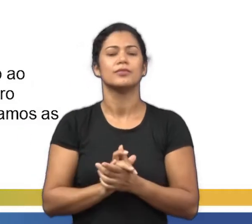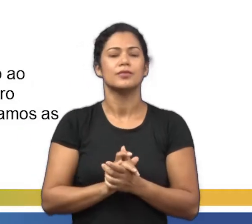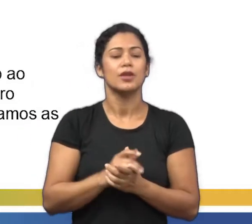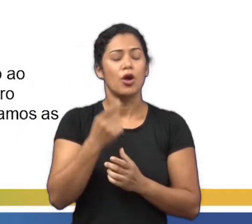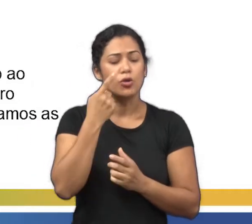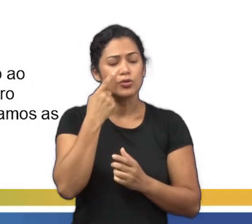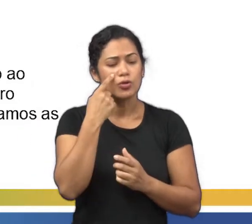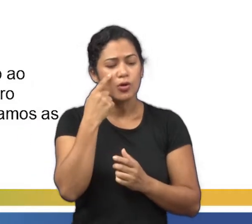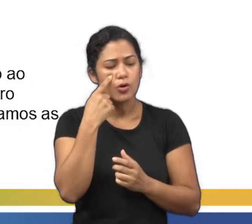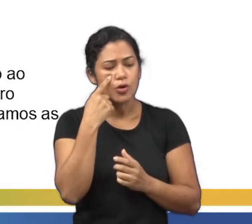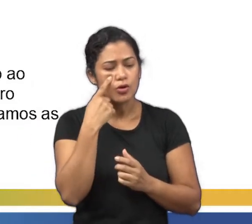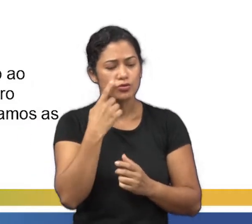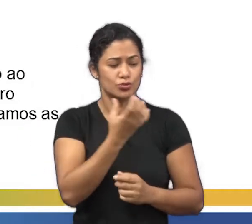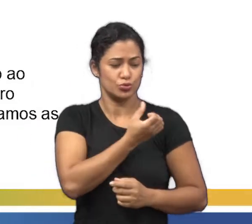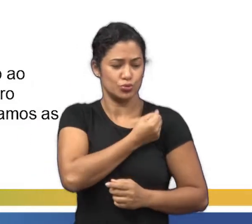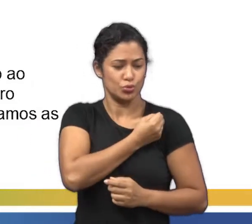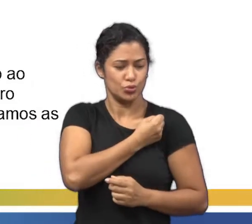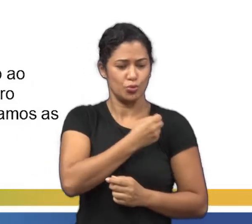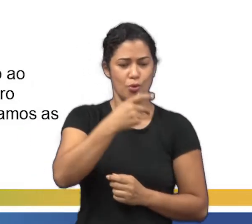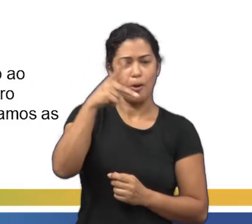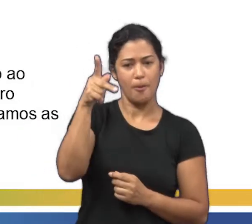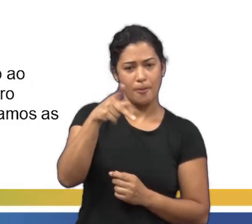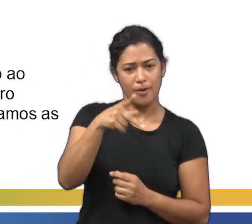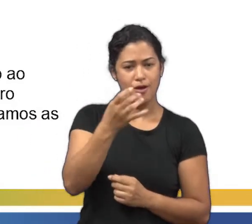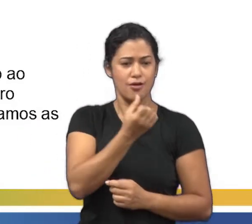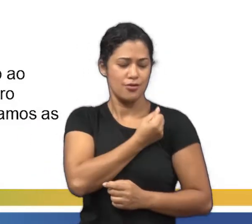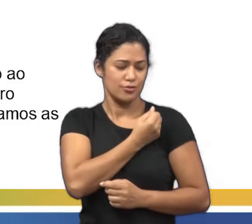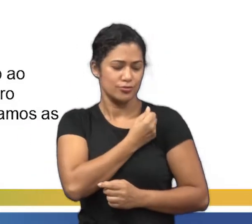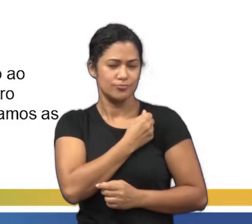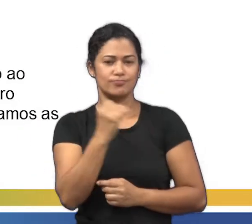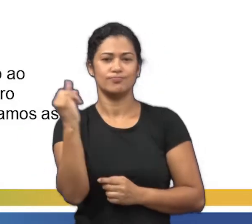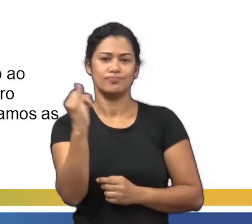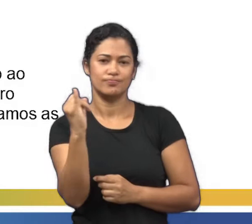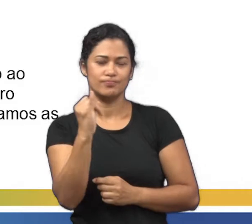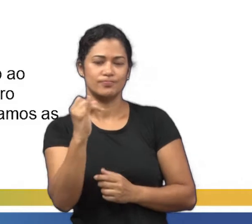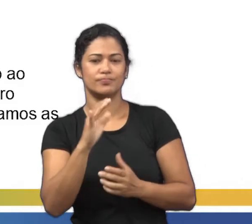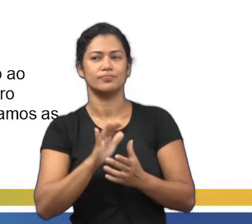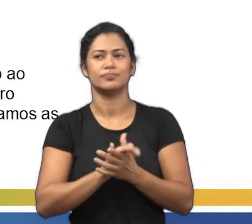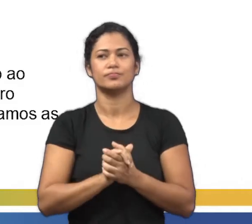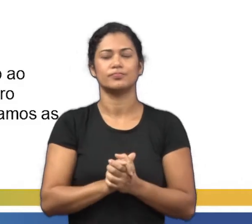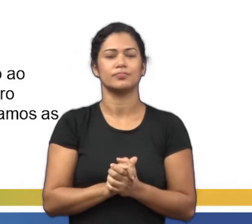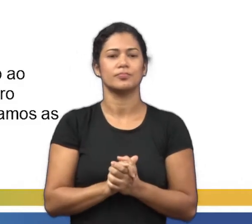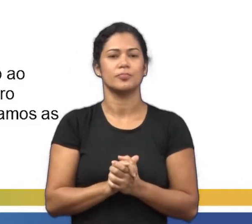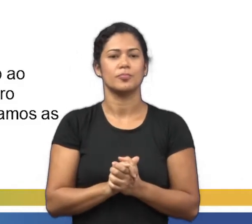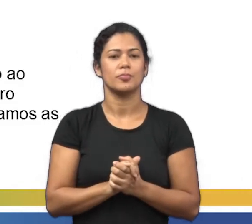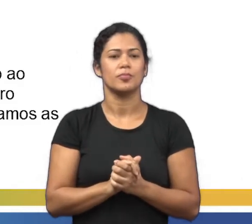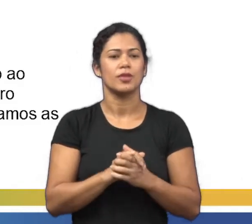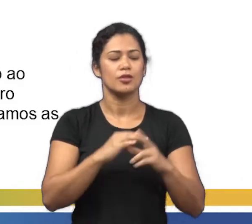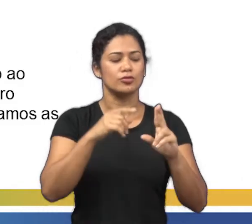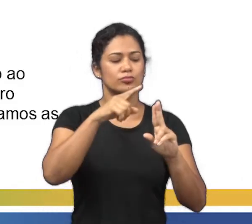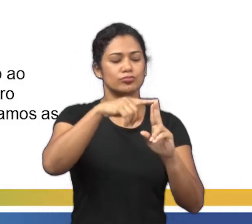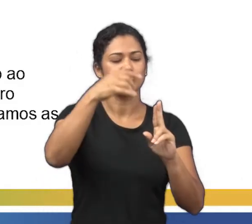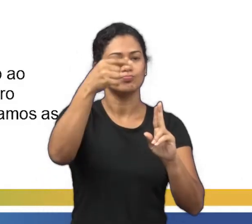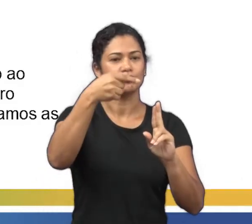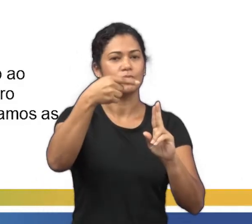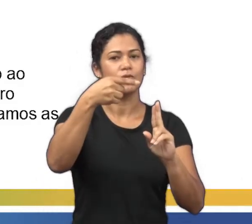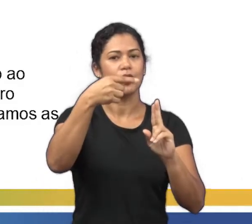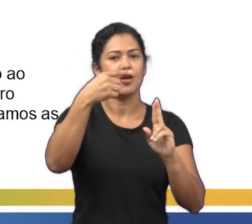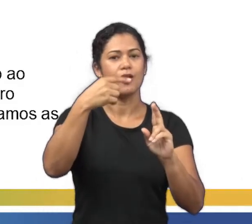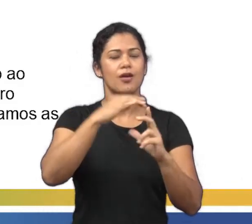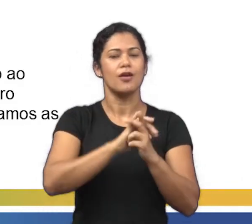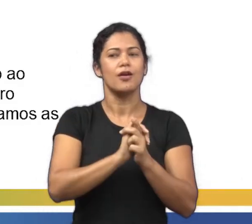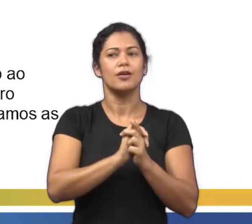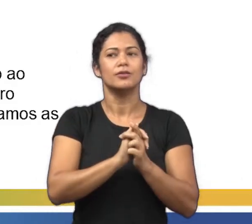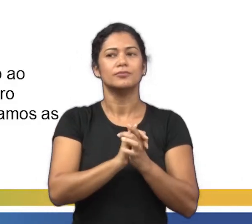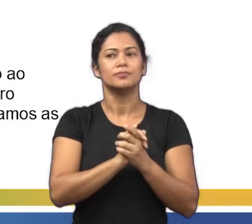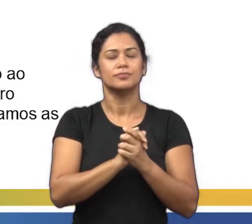disso. É só olhar o expoente. Então, no primeiro exemplo ali, expoente par. Então, expoente ímpar, desculpa.